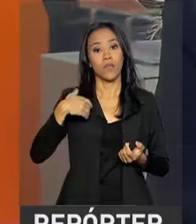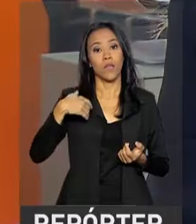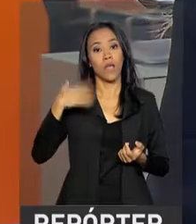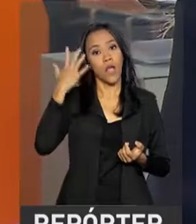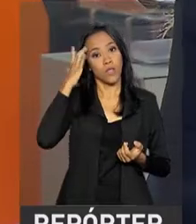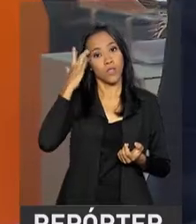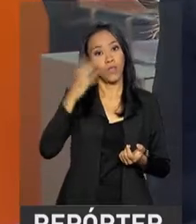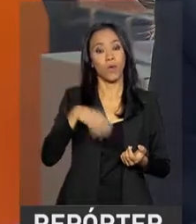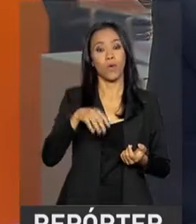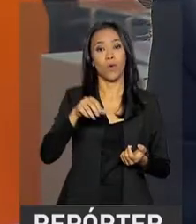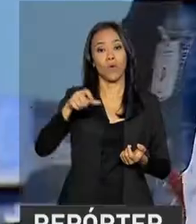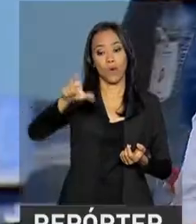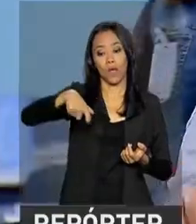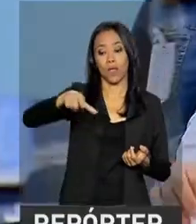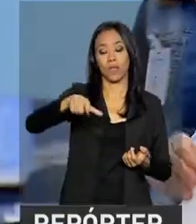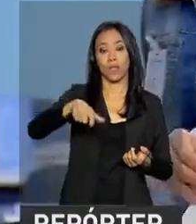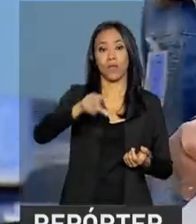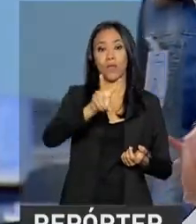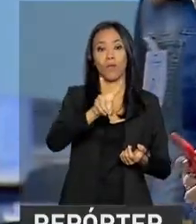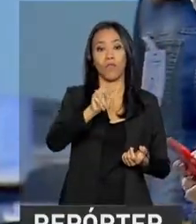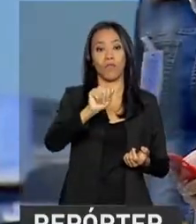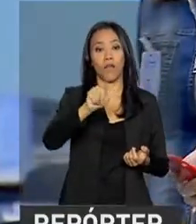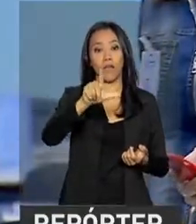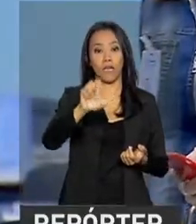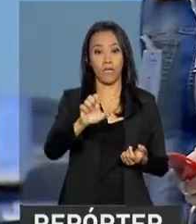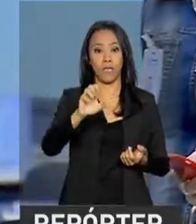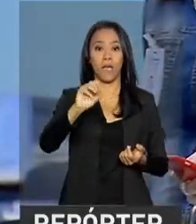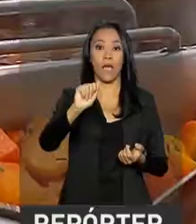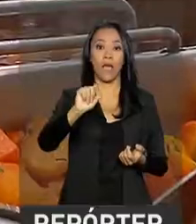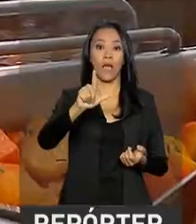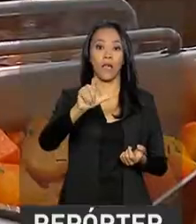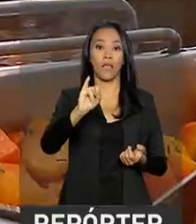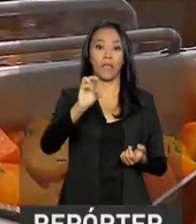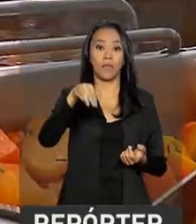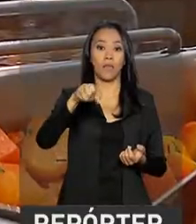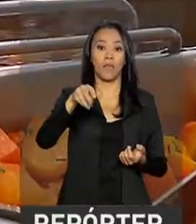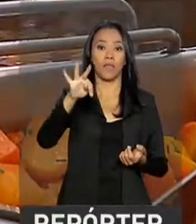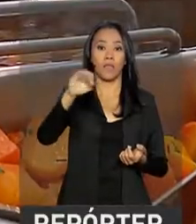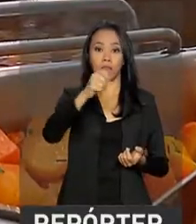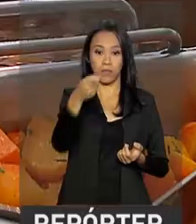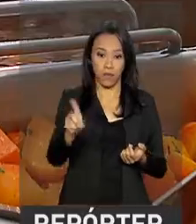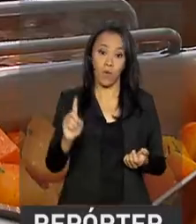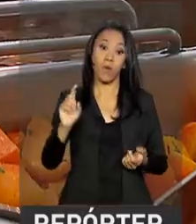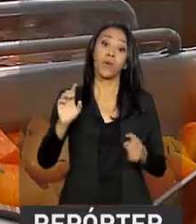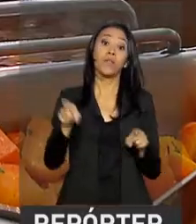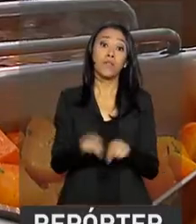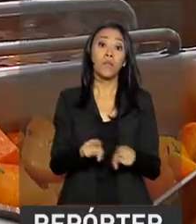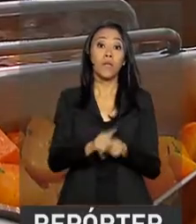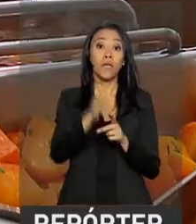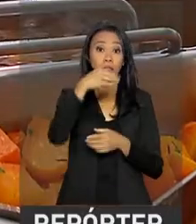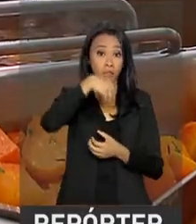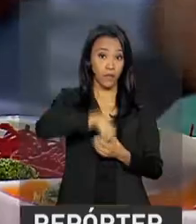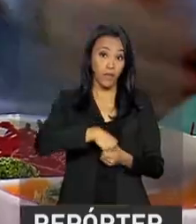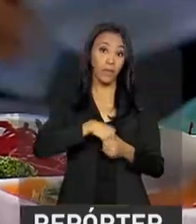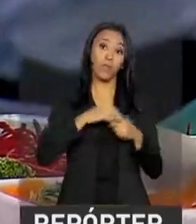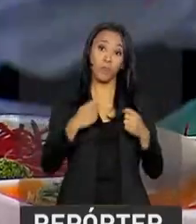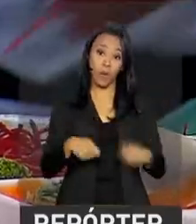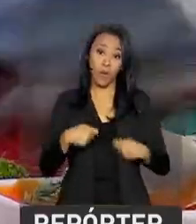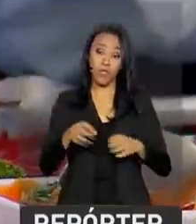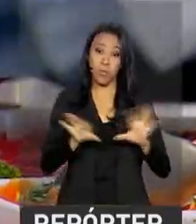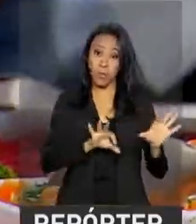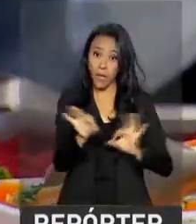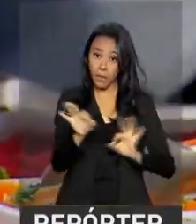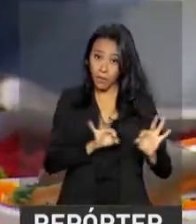alimentação com o cartão no programa a empresa também pode preparar as refeições sob orientação de um nutricionista ou